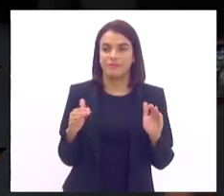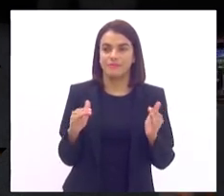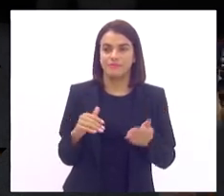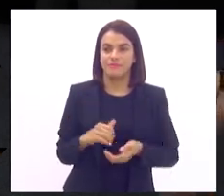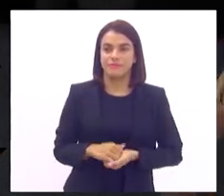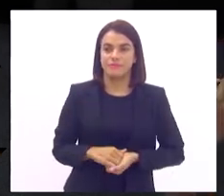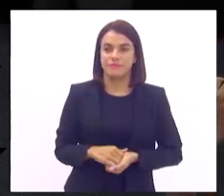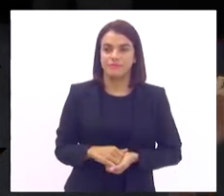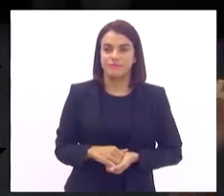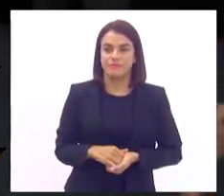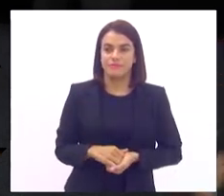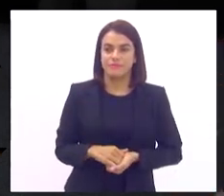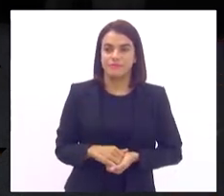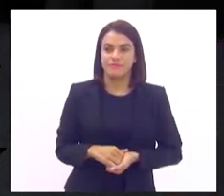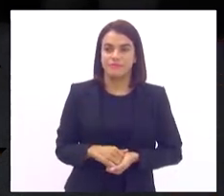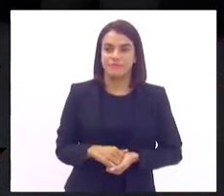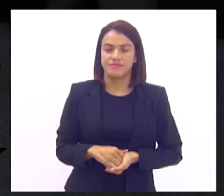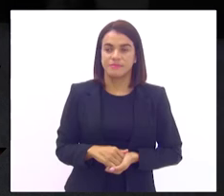Também não.